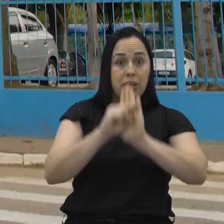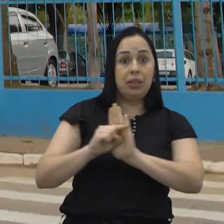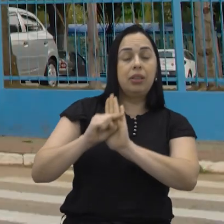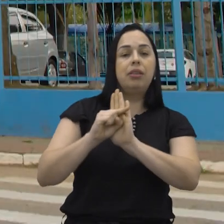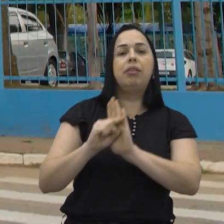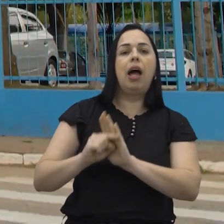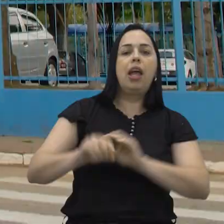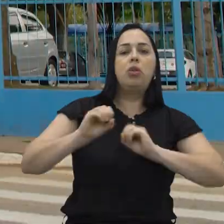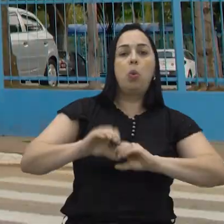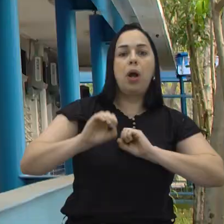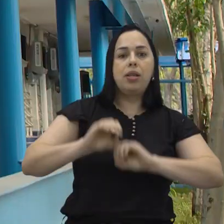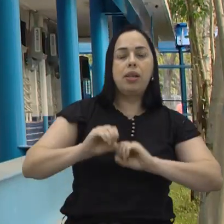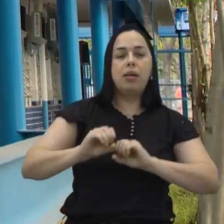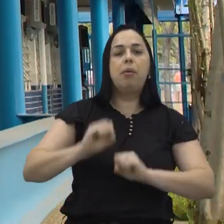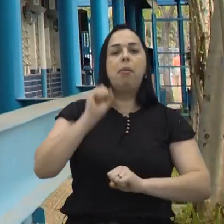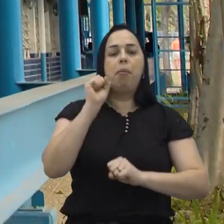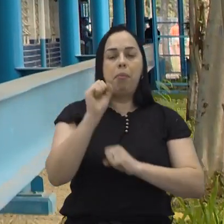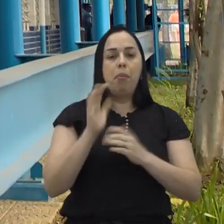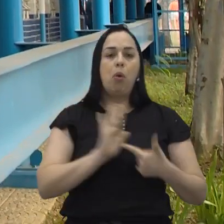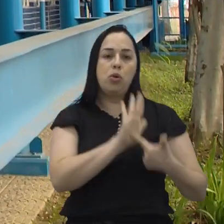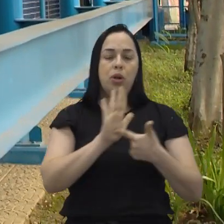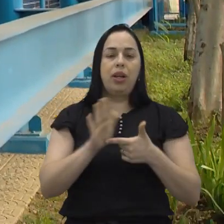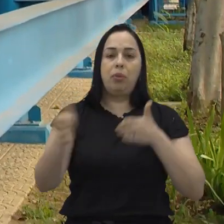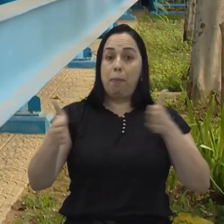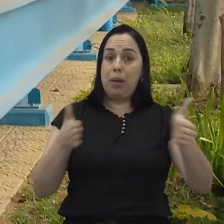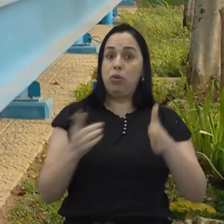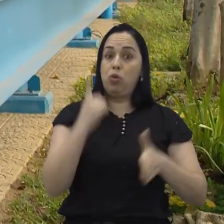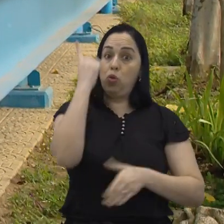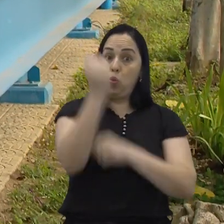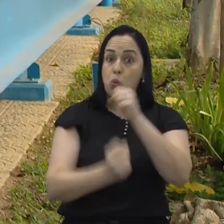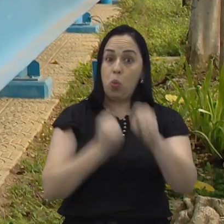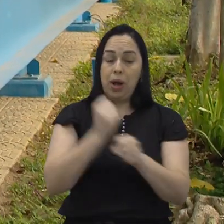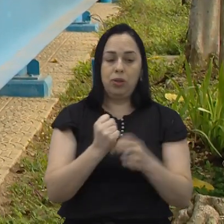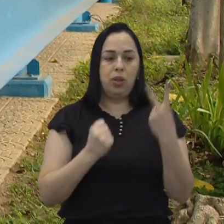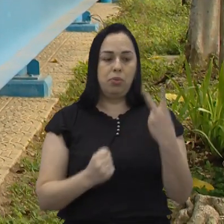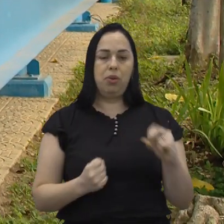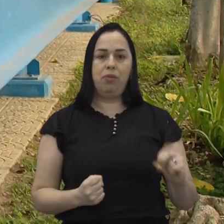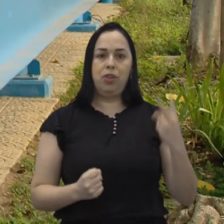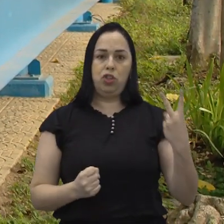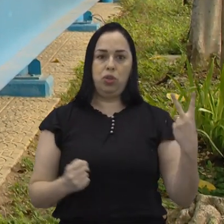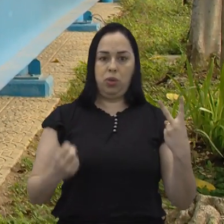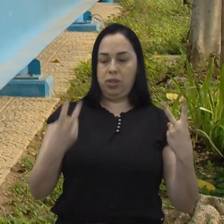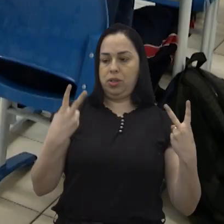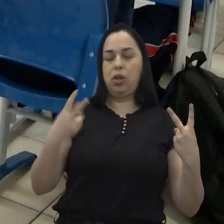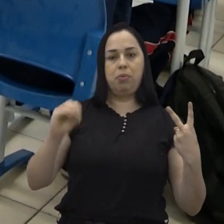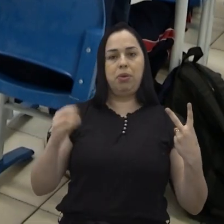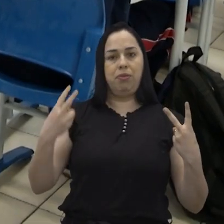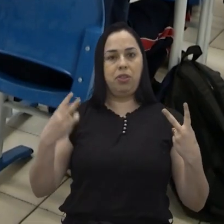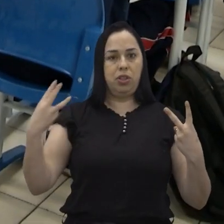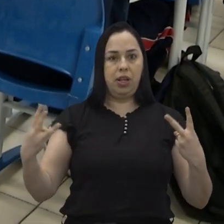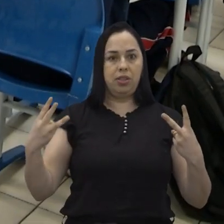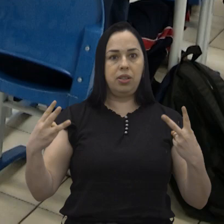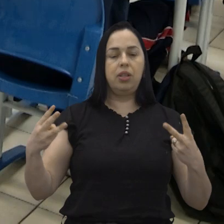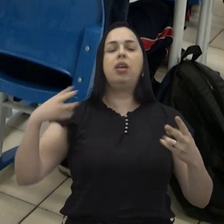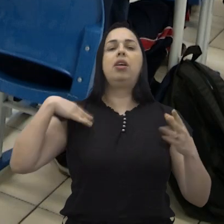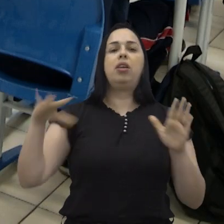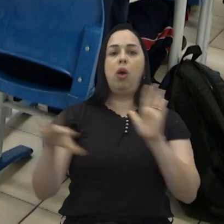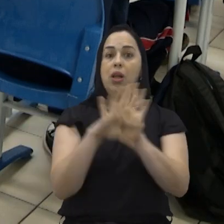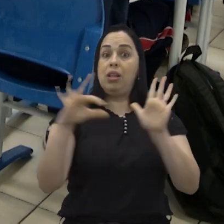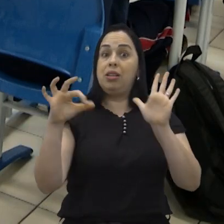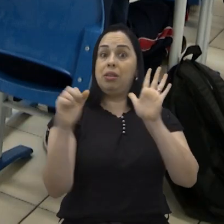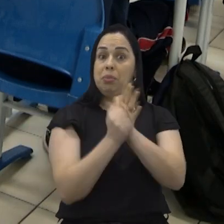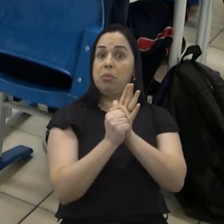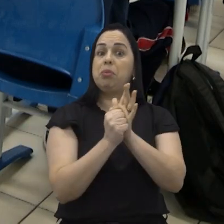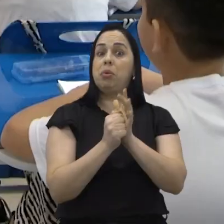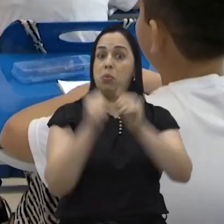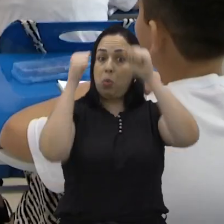Dados do Censo de Educação Básica apontam que de 2022 a 2023, o número de crianças e